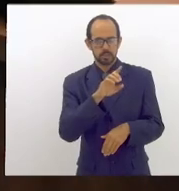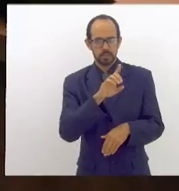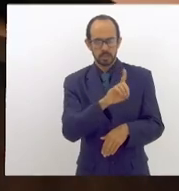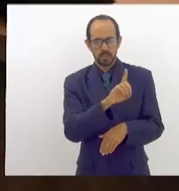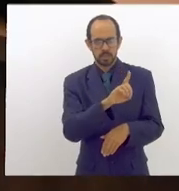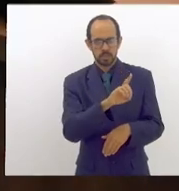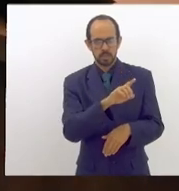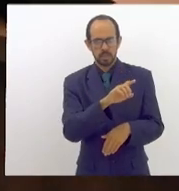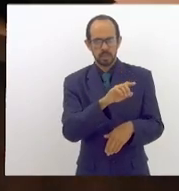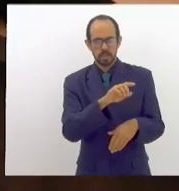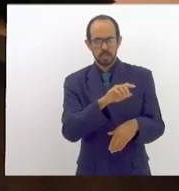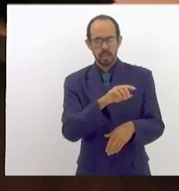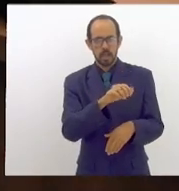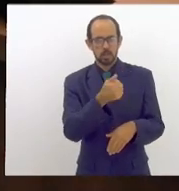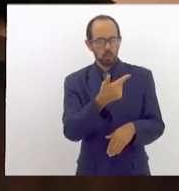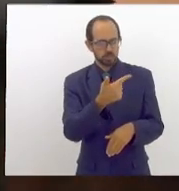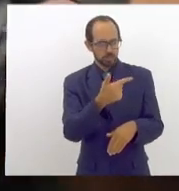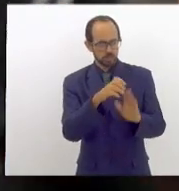deputado